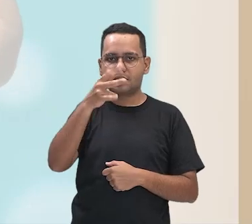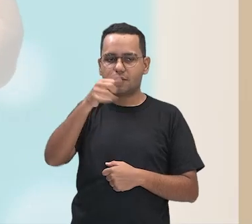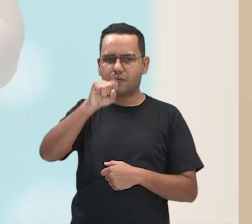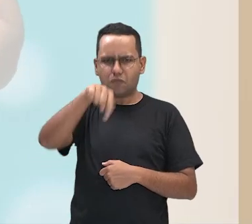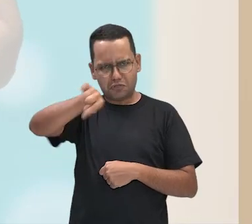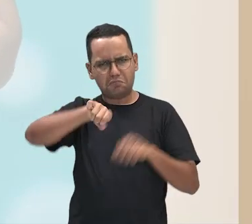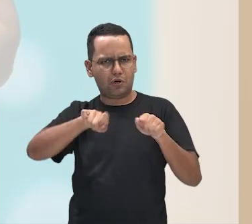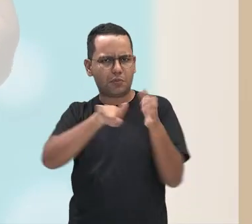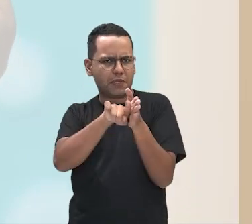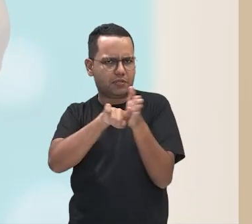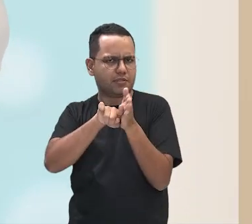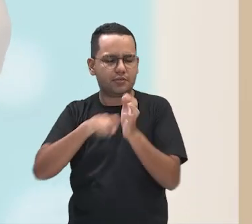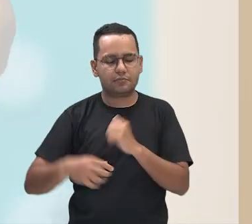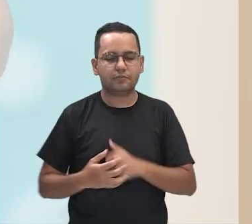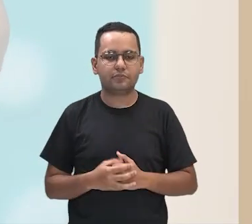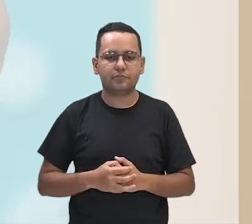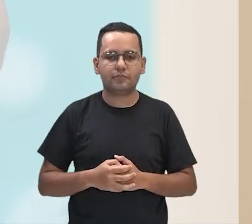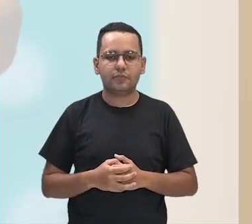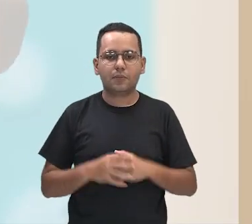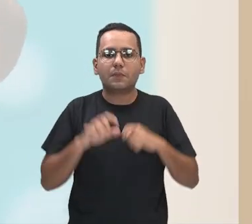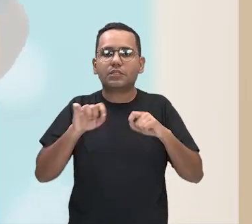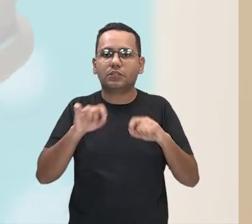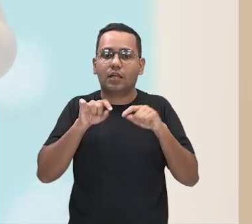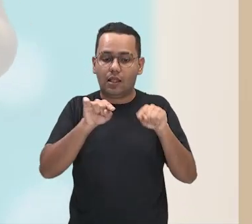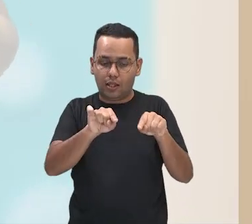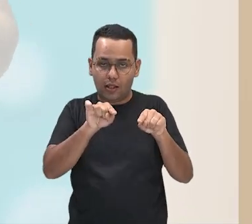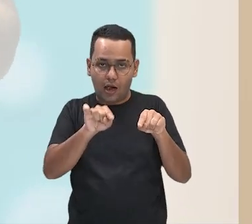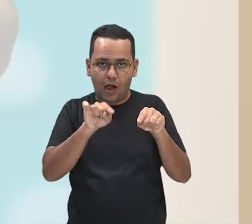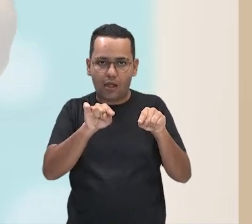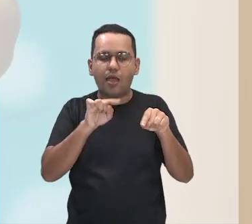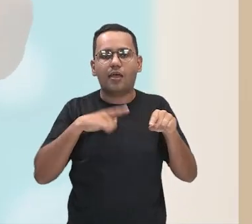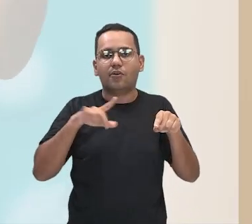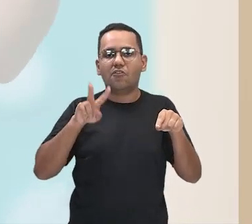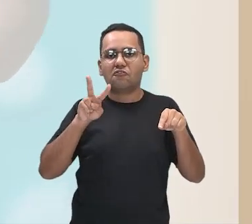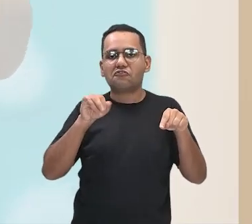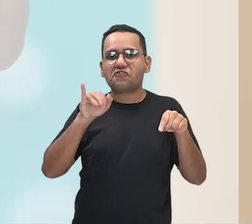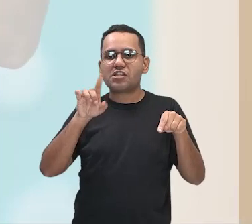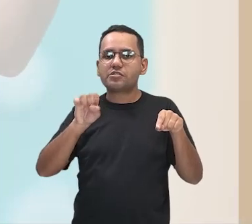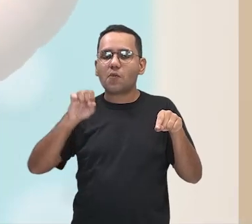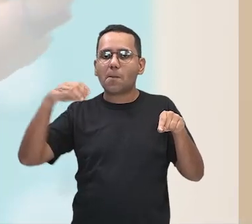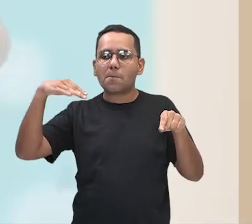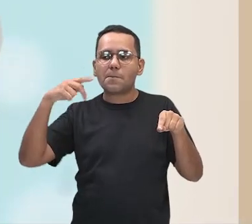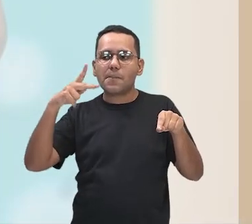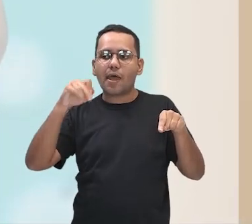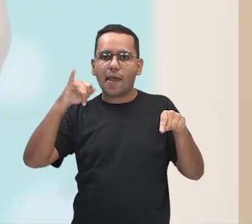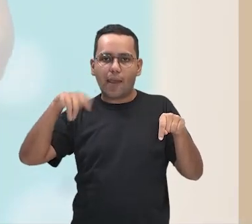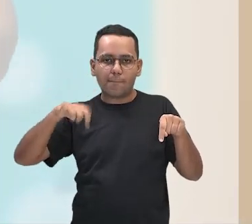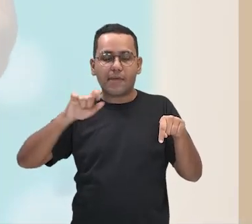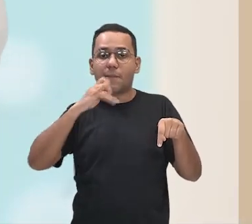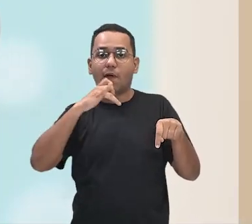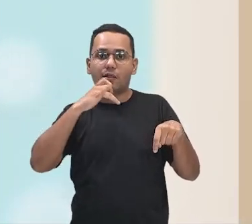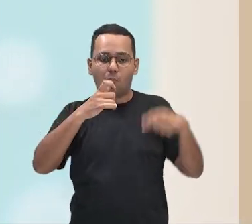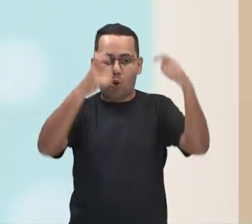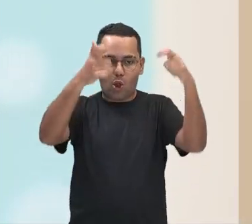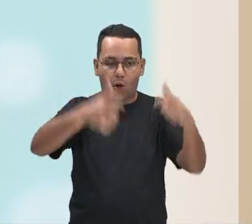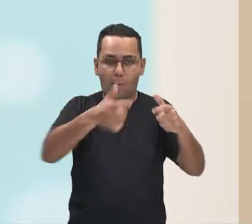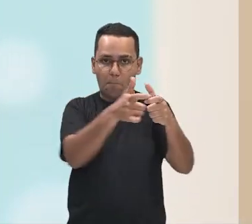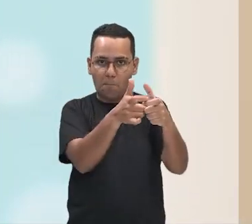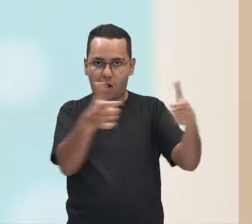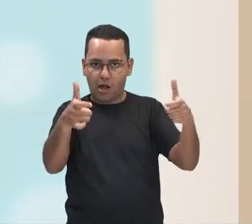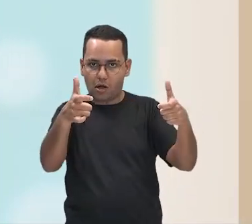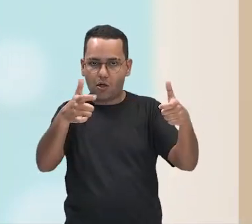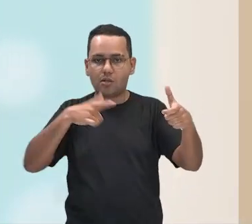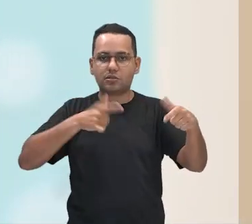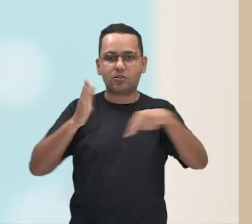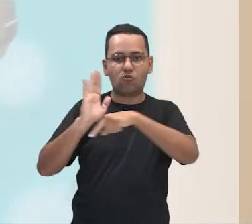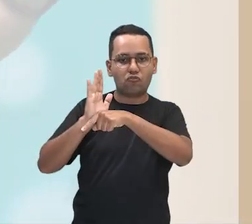na exposição imersiva é feito um videomapping. Uma projeção em grandes ambientes, mas essa projeção ela é